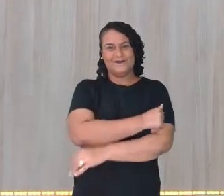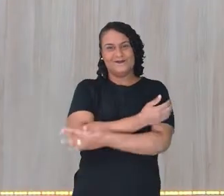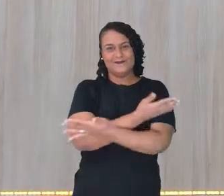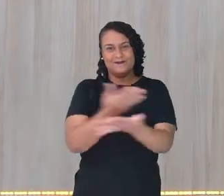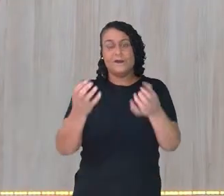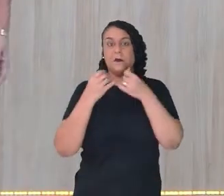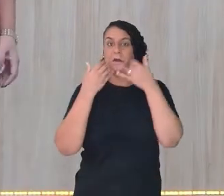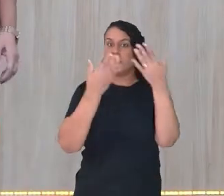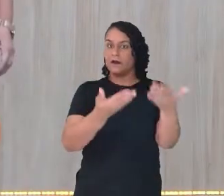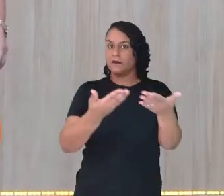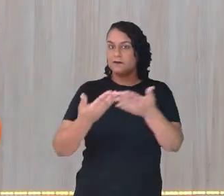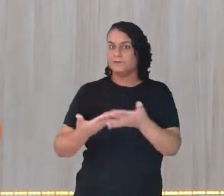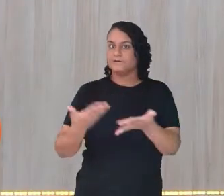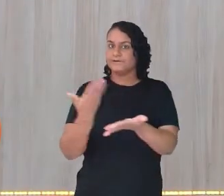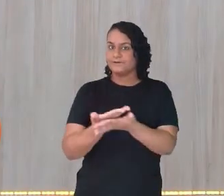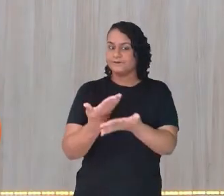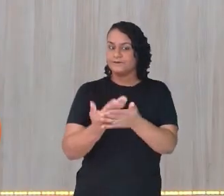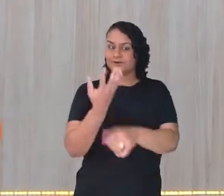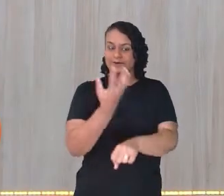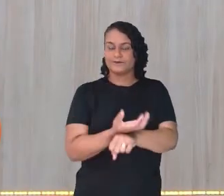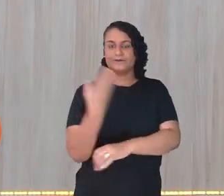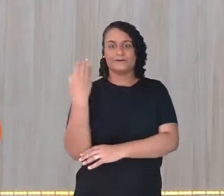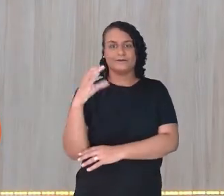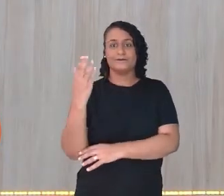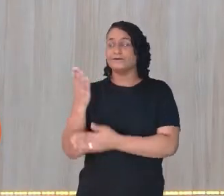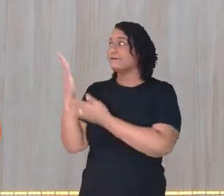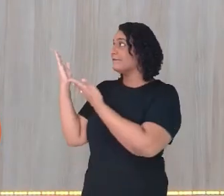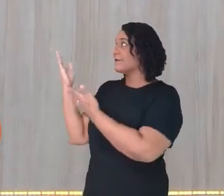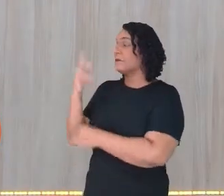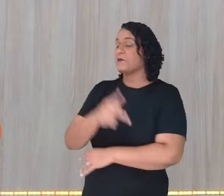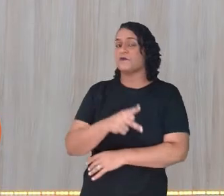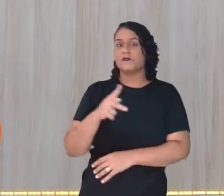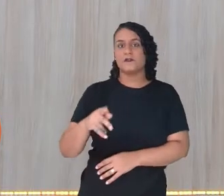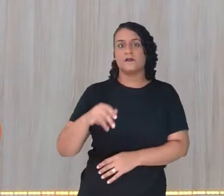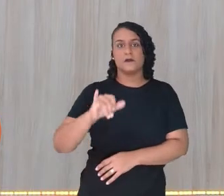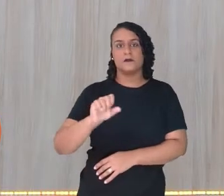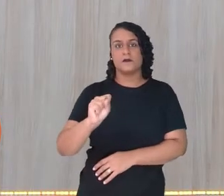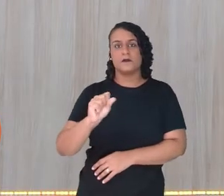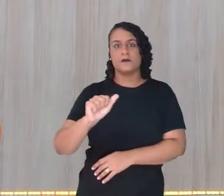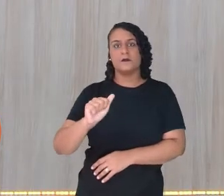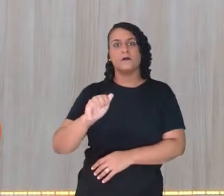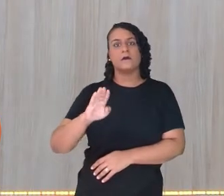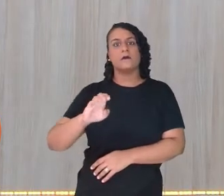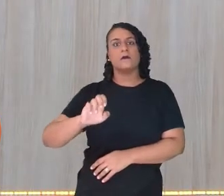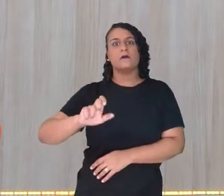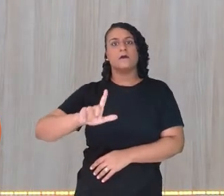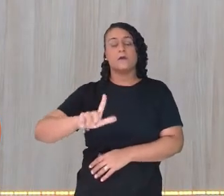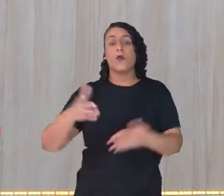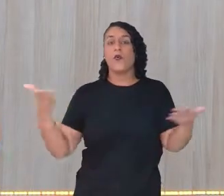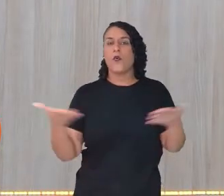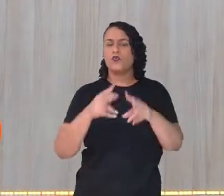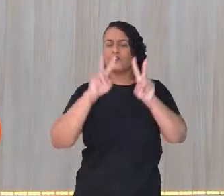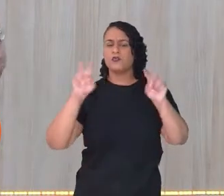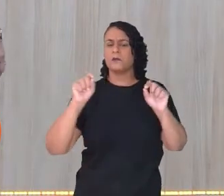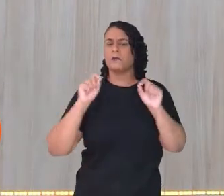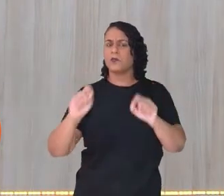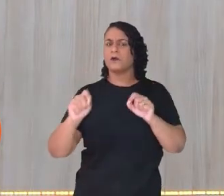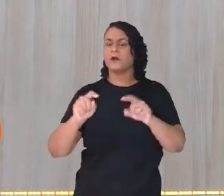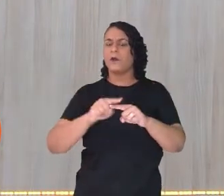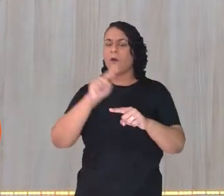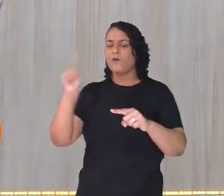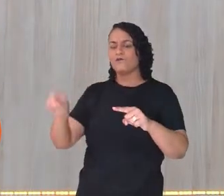sejam muito bem-vindos à aula de ciência. Eu sou a professora Isabel e hoje juntos vamos estudar o ciclo da água na